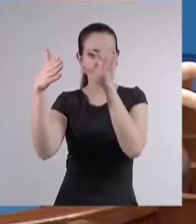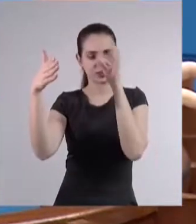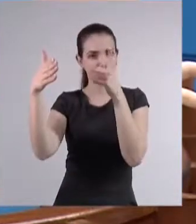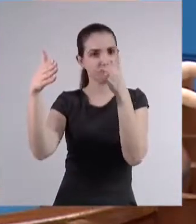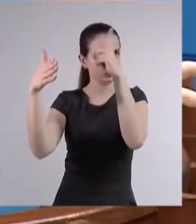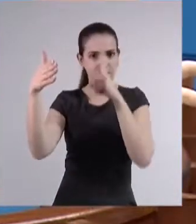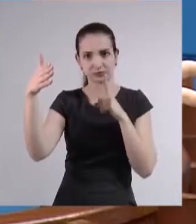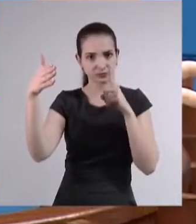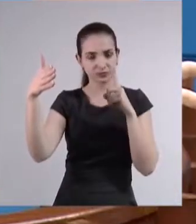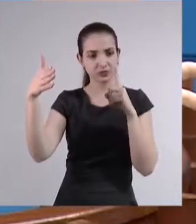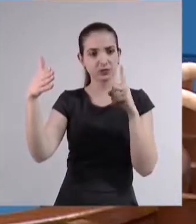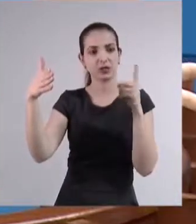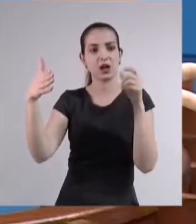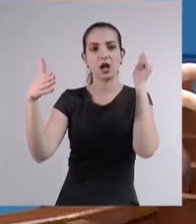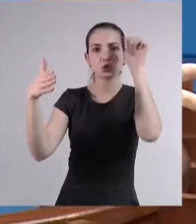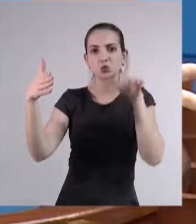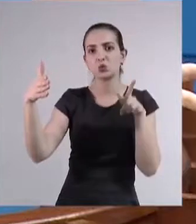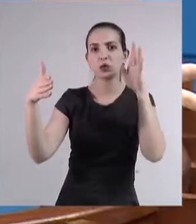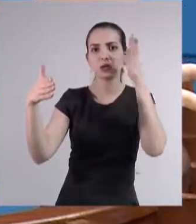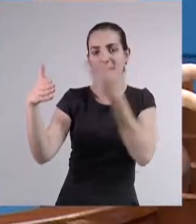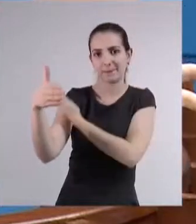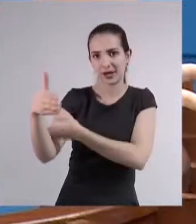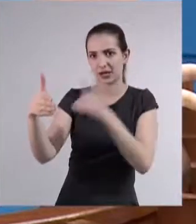azul e branco, vai ser vermelha.